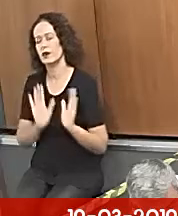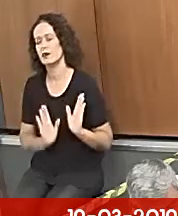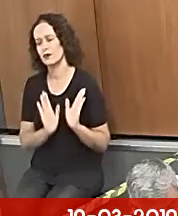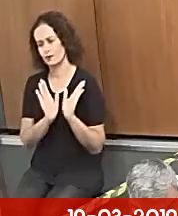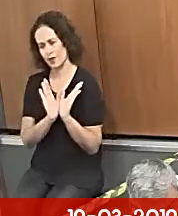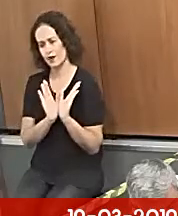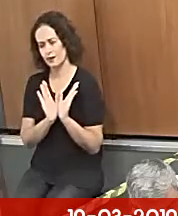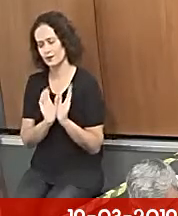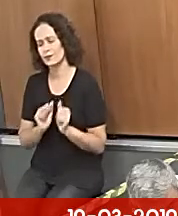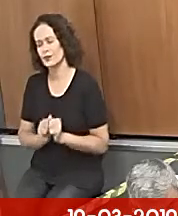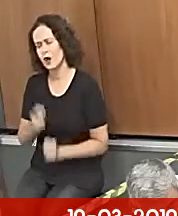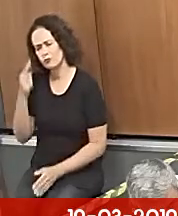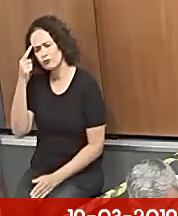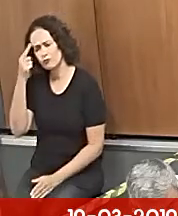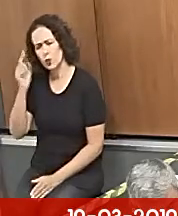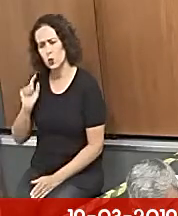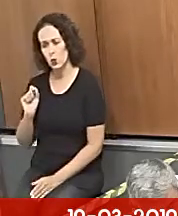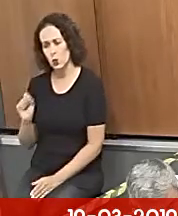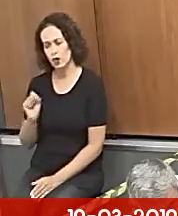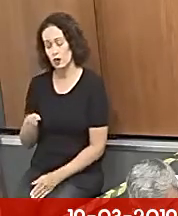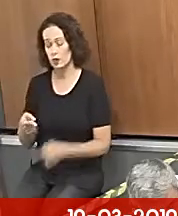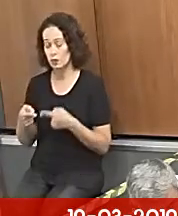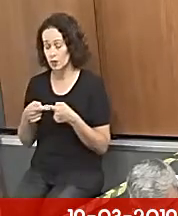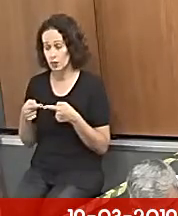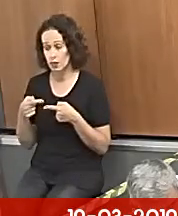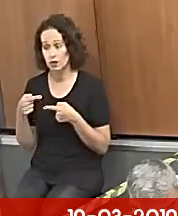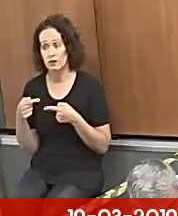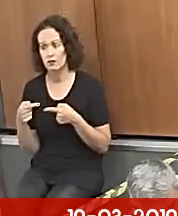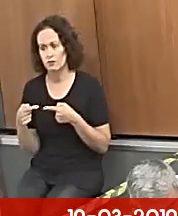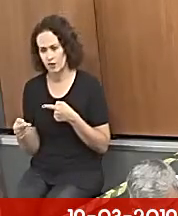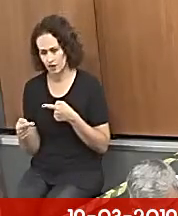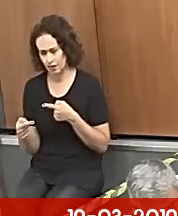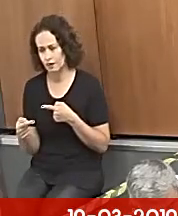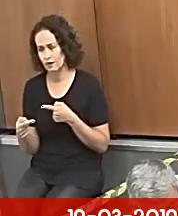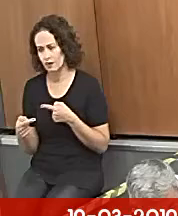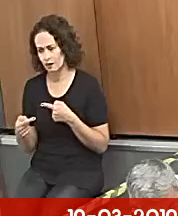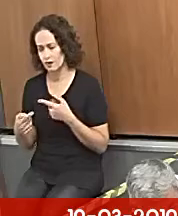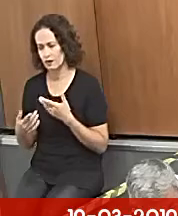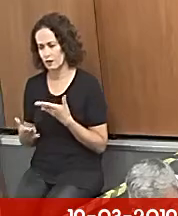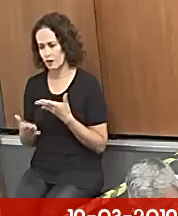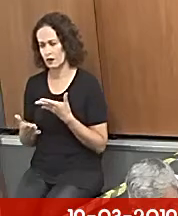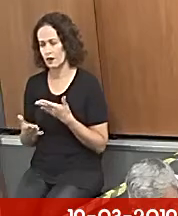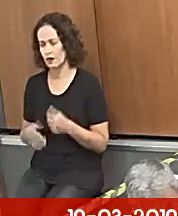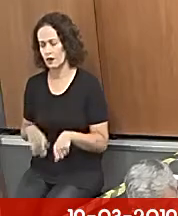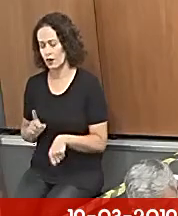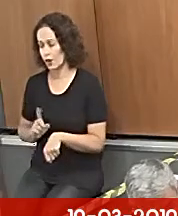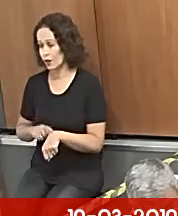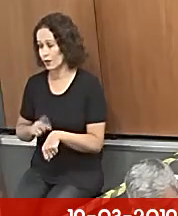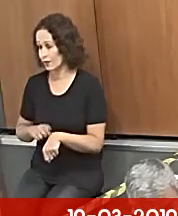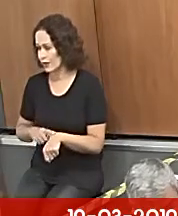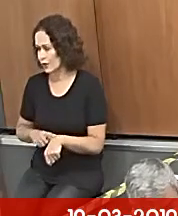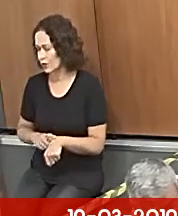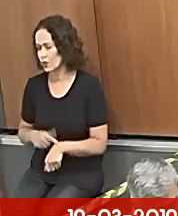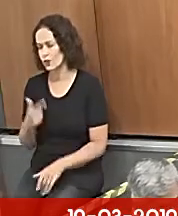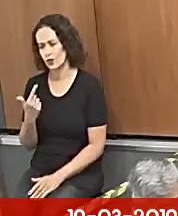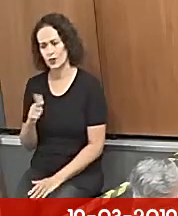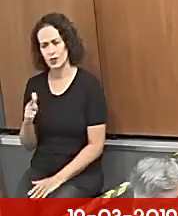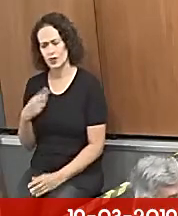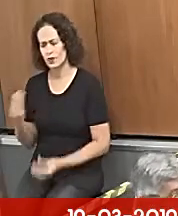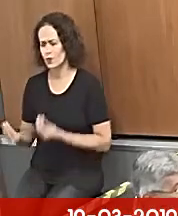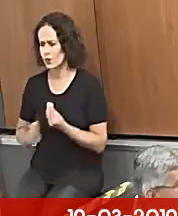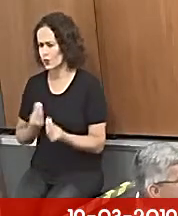então eu penso que para a semana que vem para a realização considerando o tempo nós não teríamos como